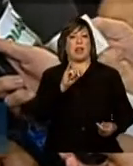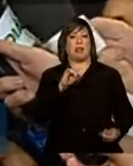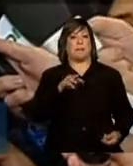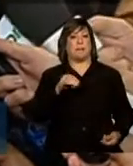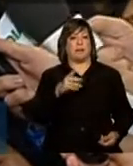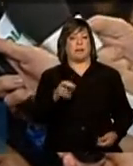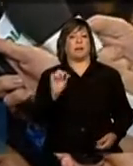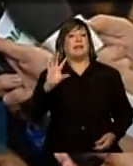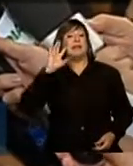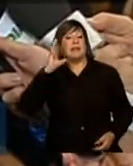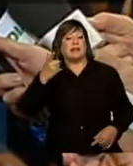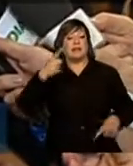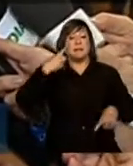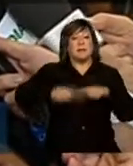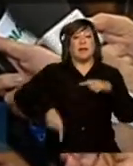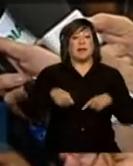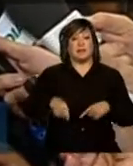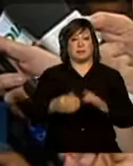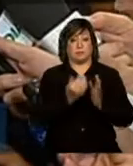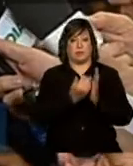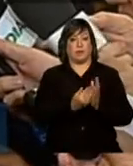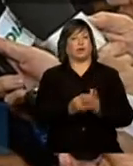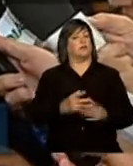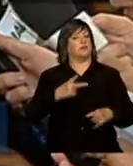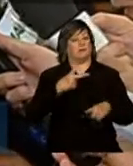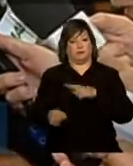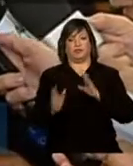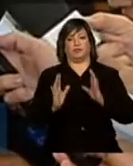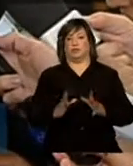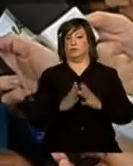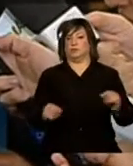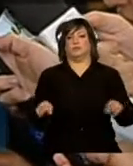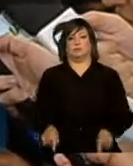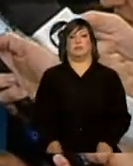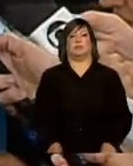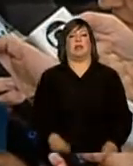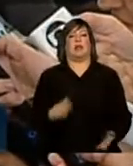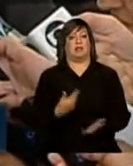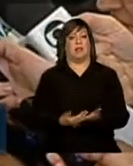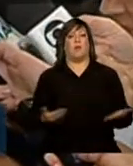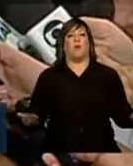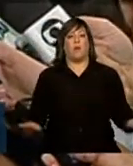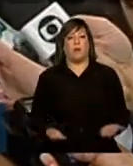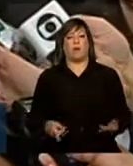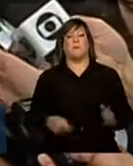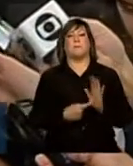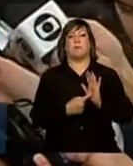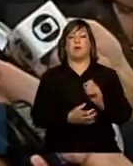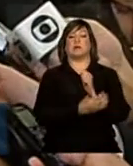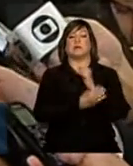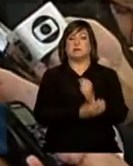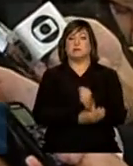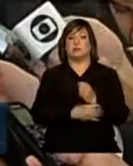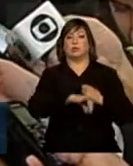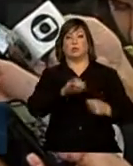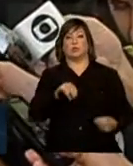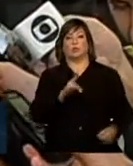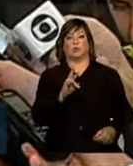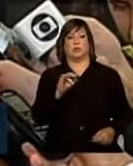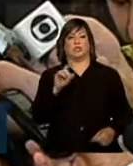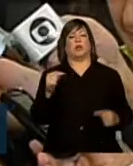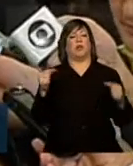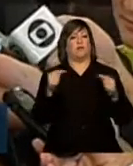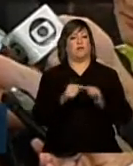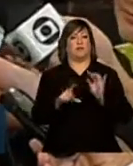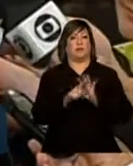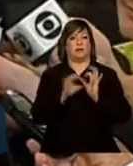para impedir o programa, foram derrotadas até esse momento. Mostra a segurança jurídica, mostra também que o governo está aberto